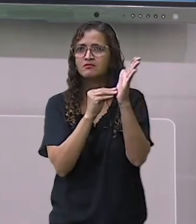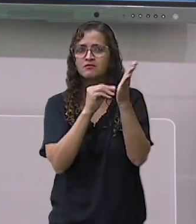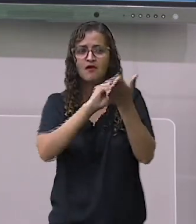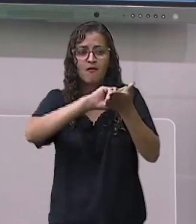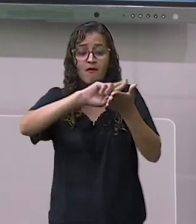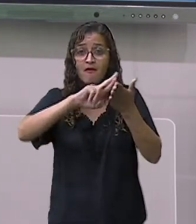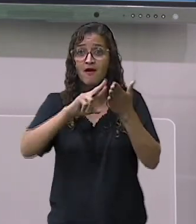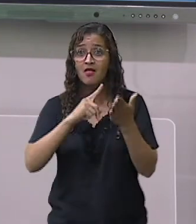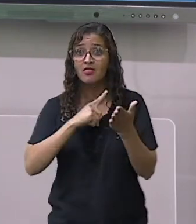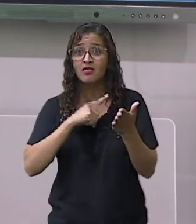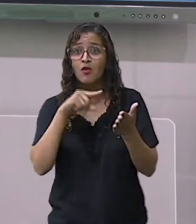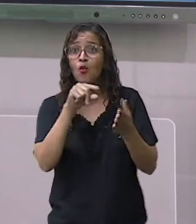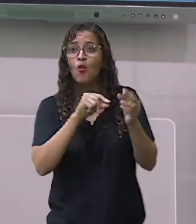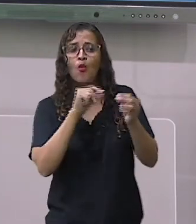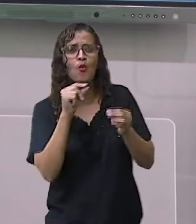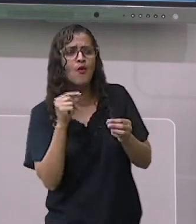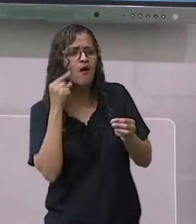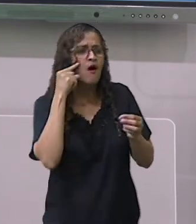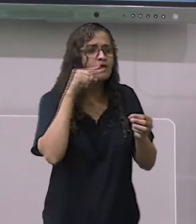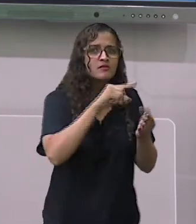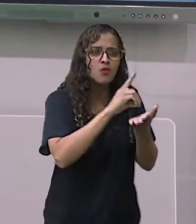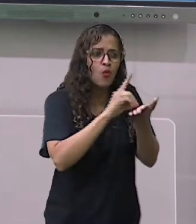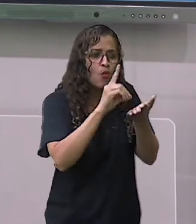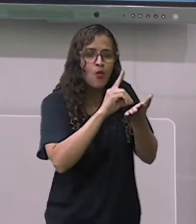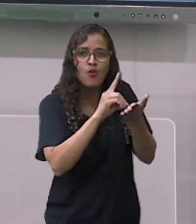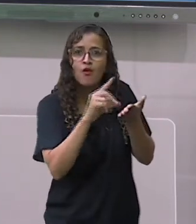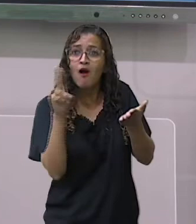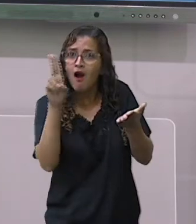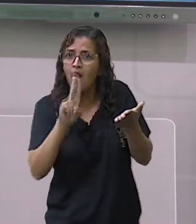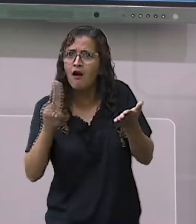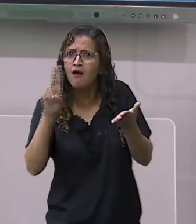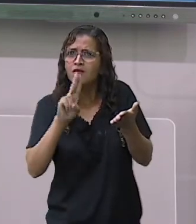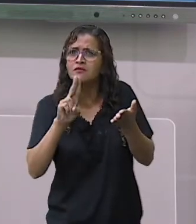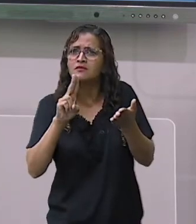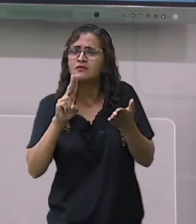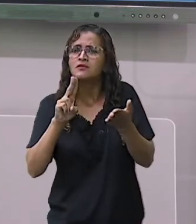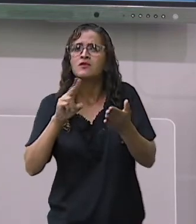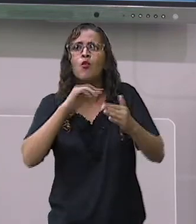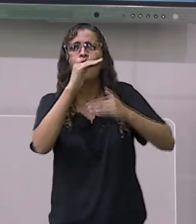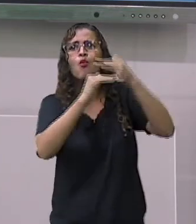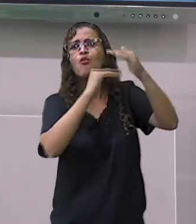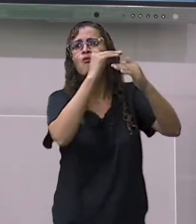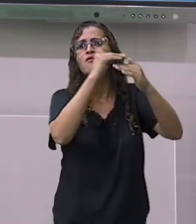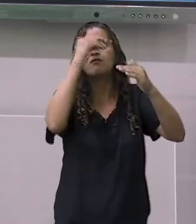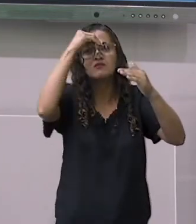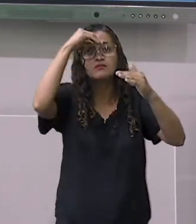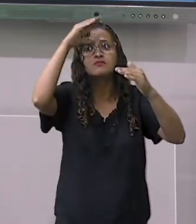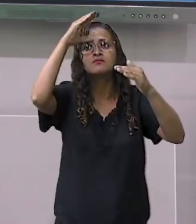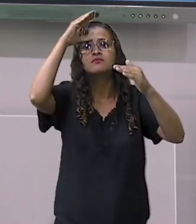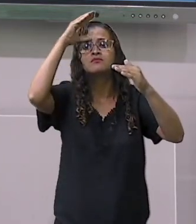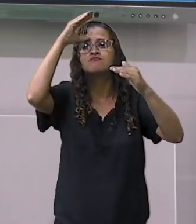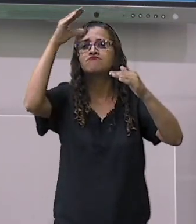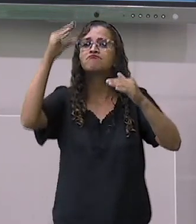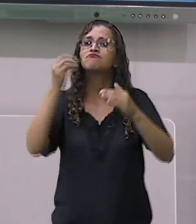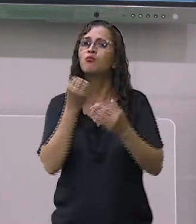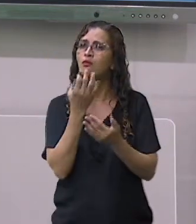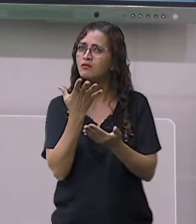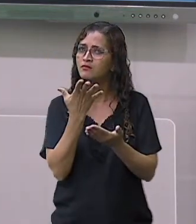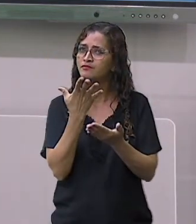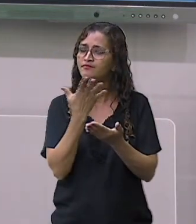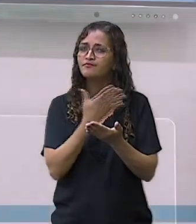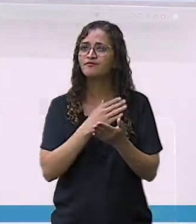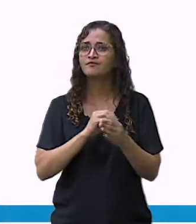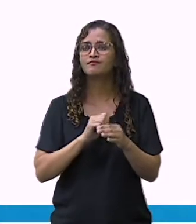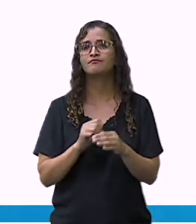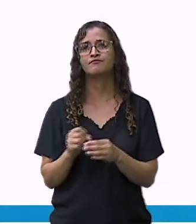consegue? Absorver mais o conhecimento. Nós temos aí, na